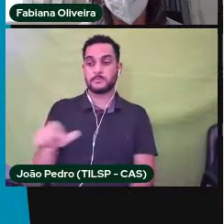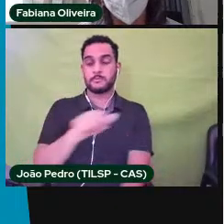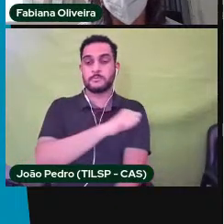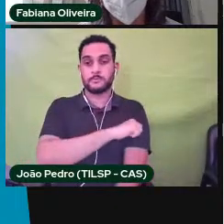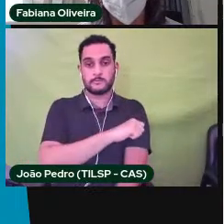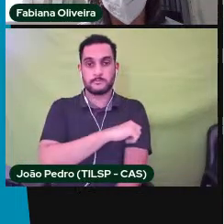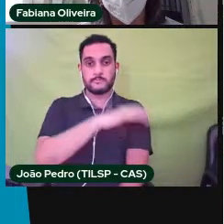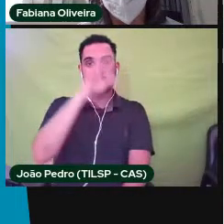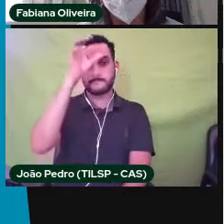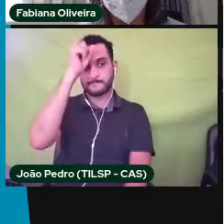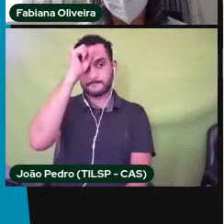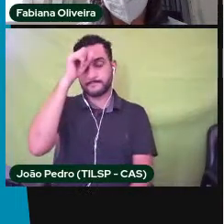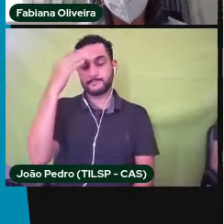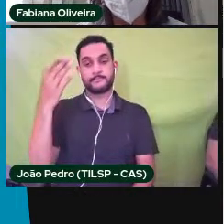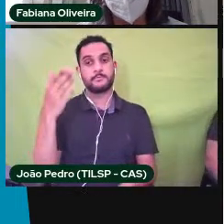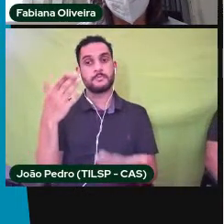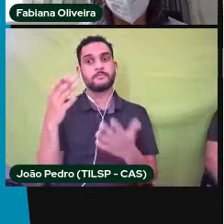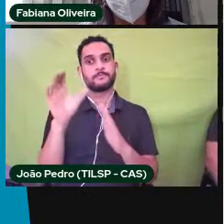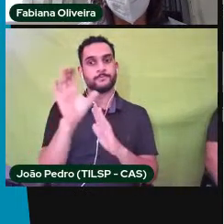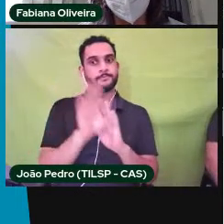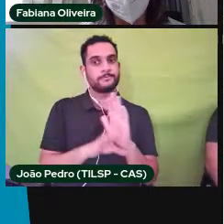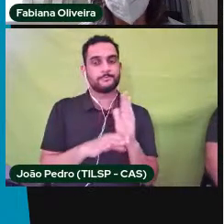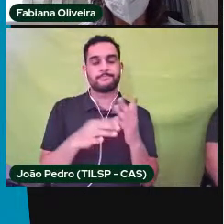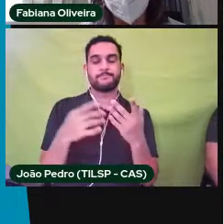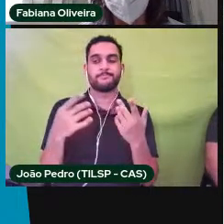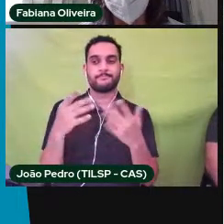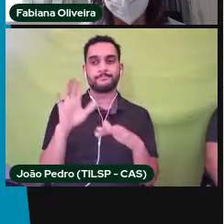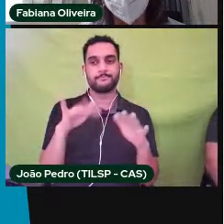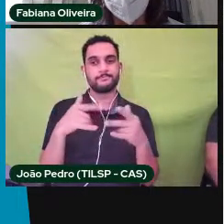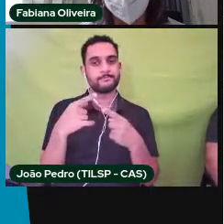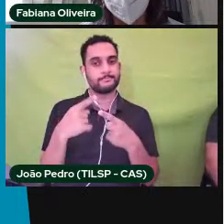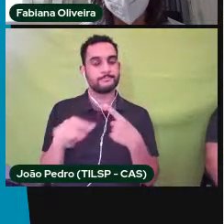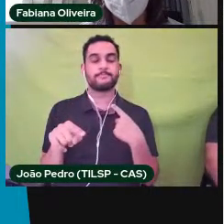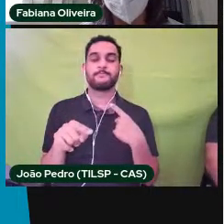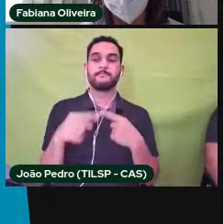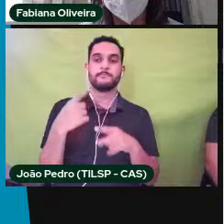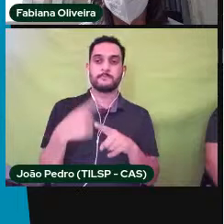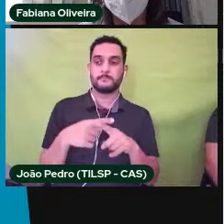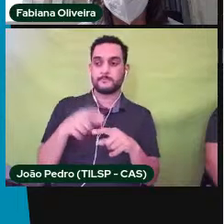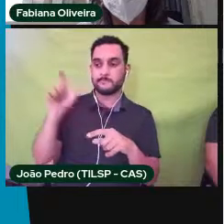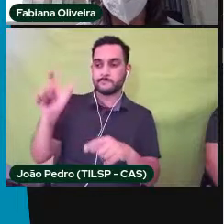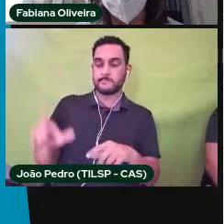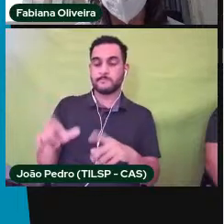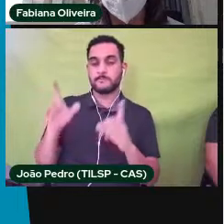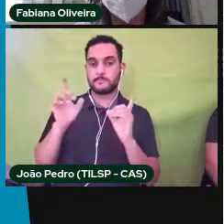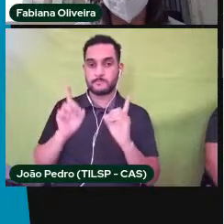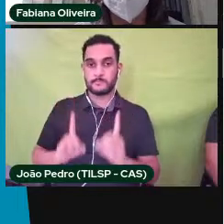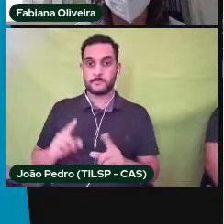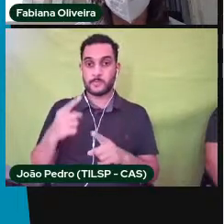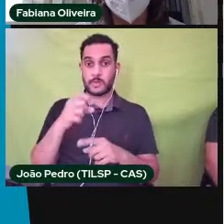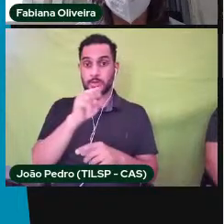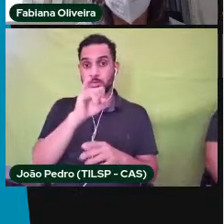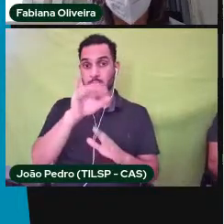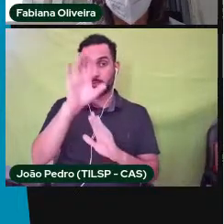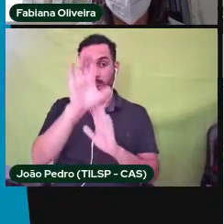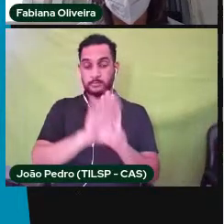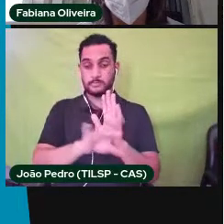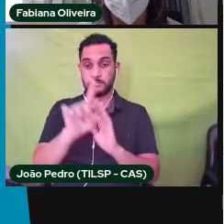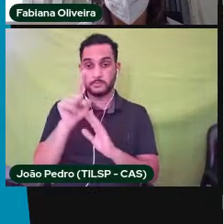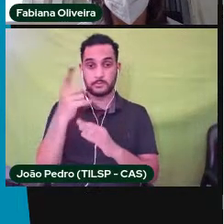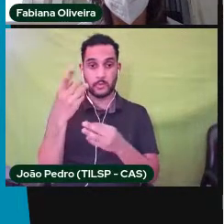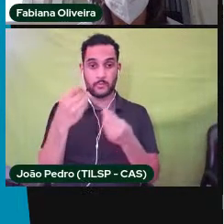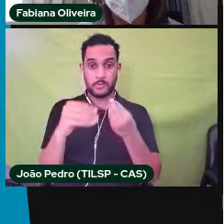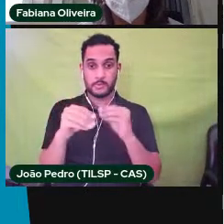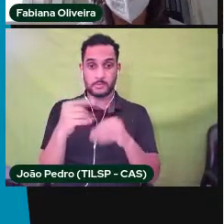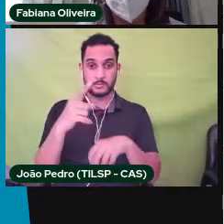inimigos do currículo, porque é visto que a pessoa com deficiência, quando você tem um currículo único que não tem flexibilização